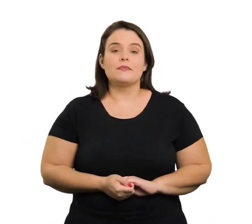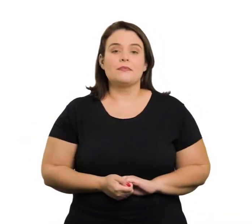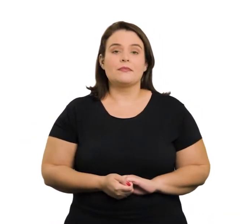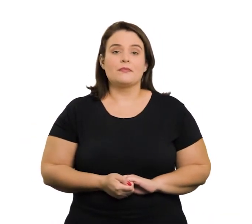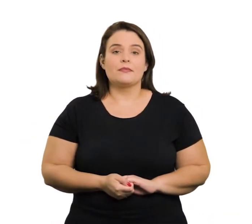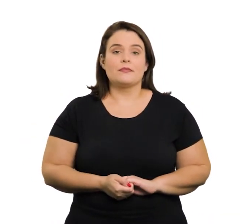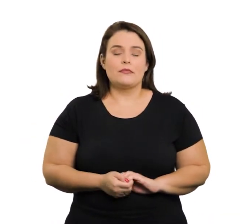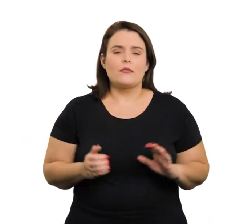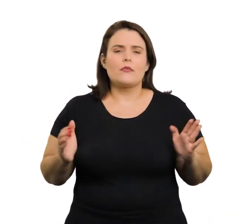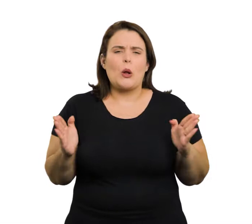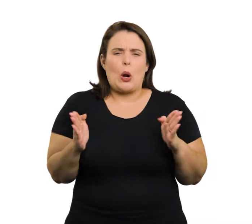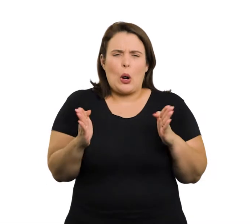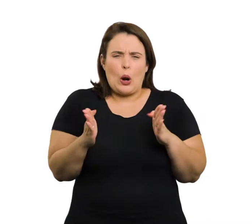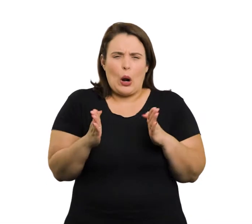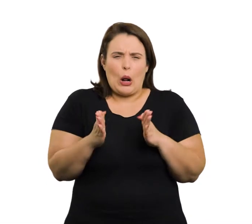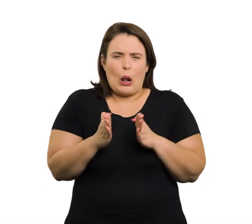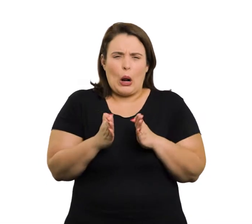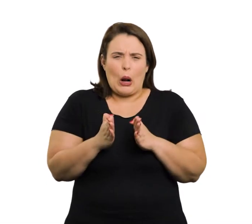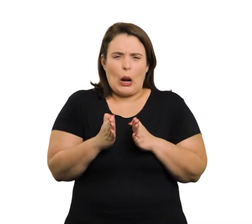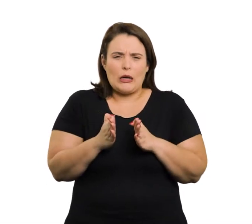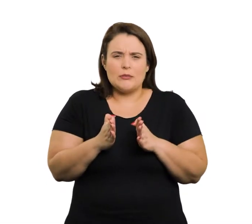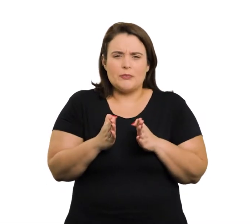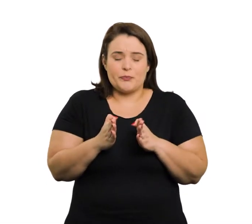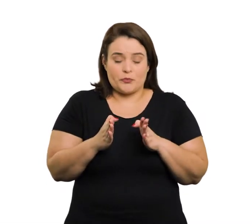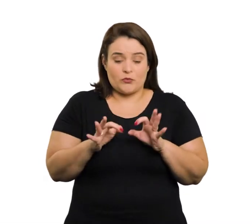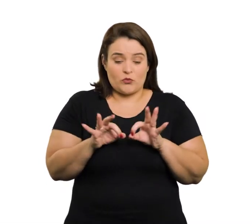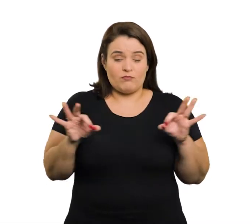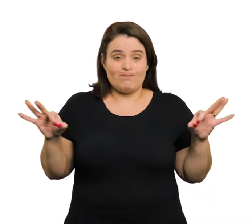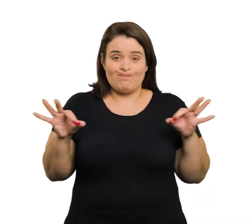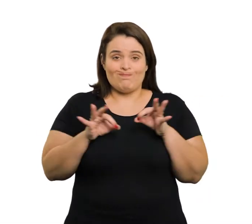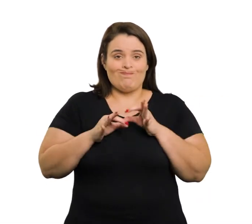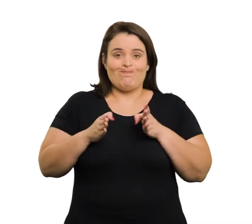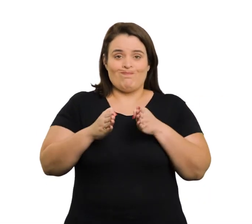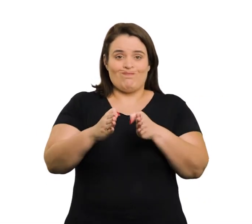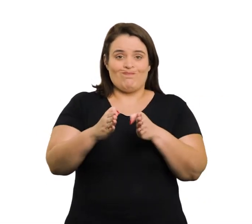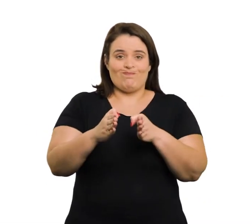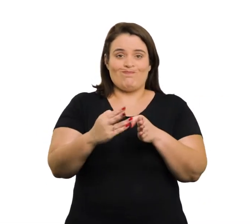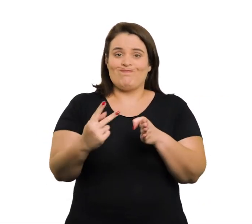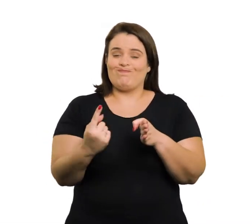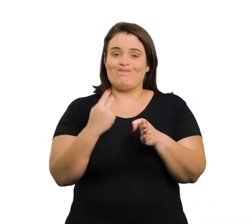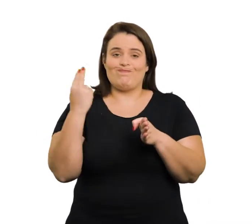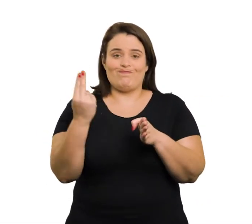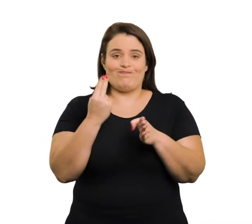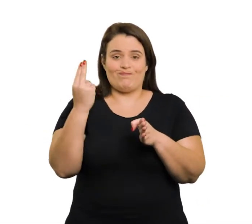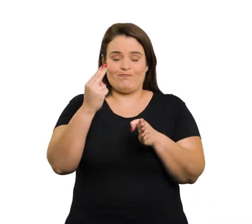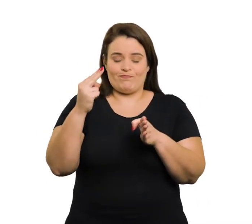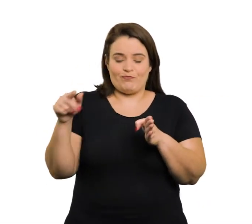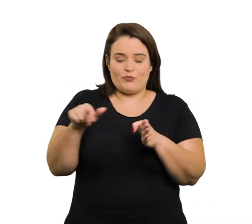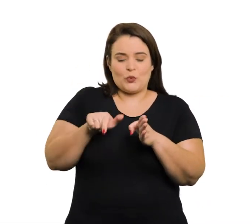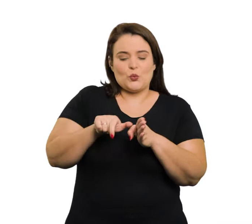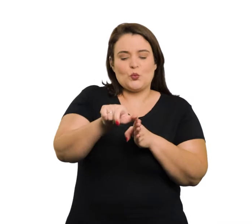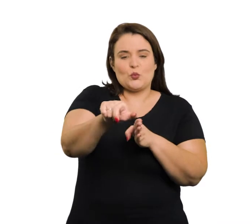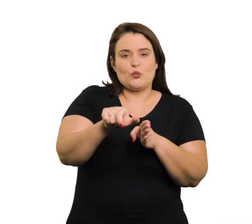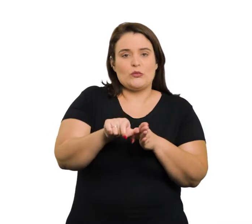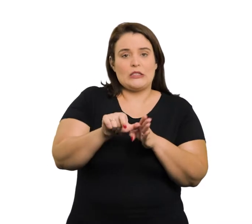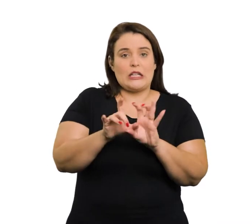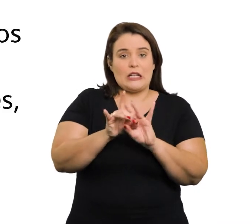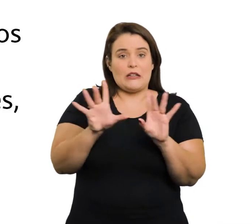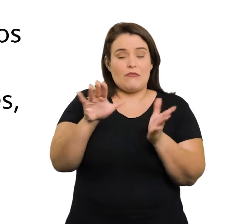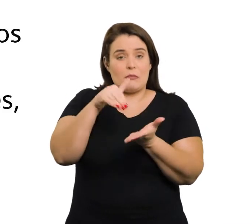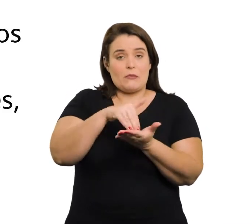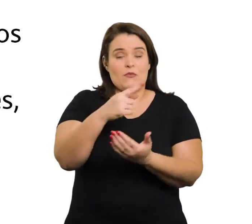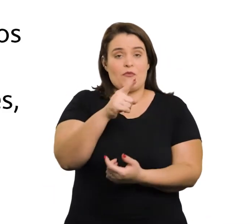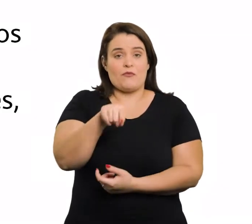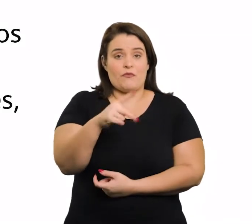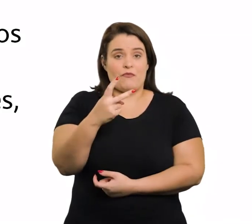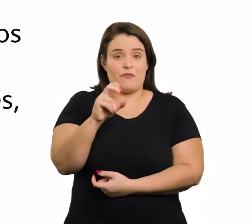1,20 metros. Em calçadas estreitas, em que a largura total da calçada não possibilite a implantação da faixa